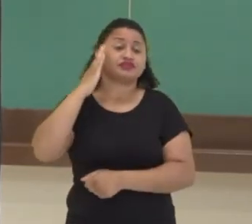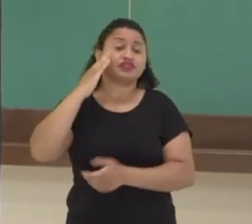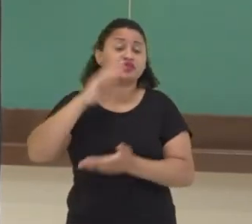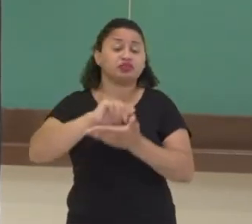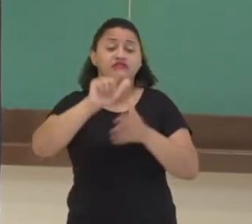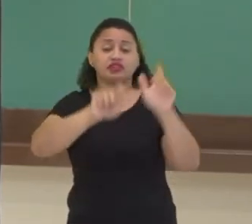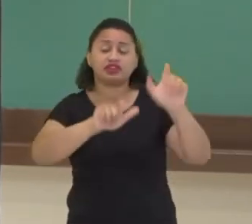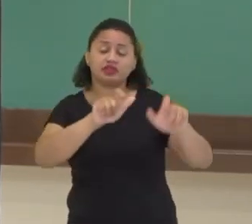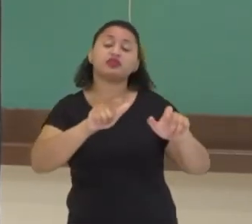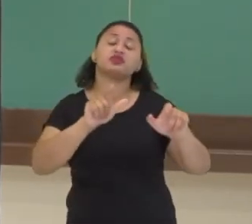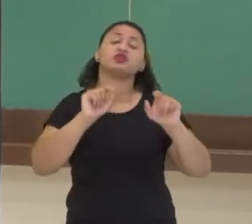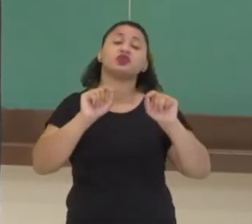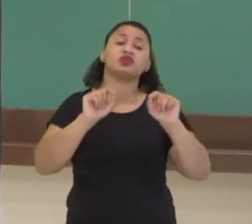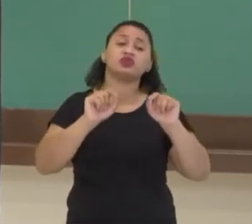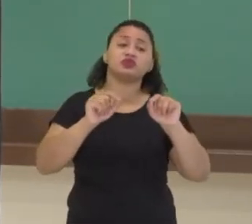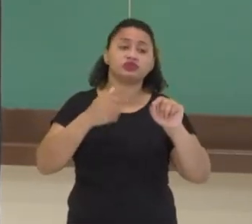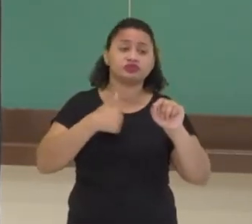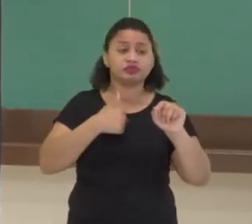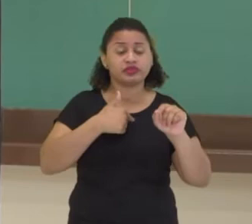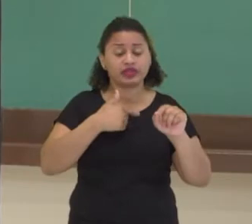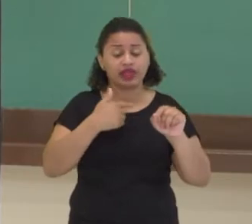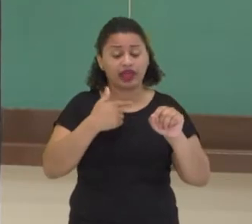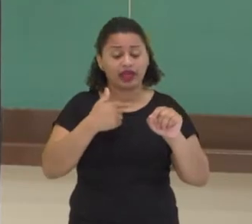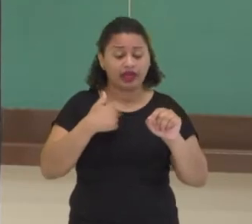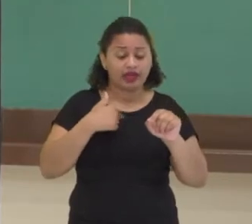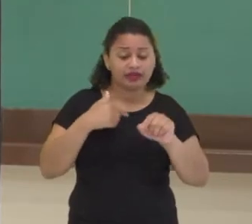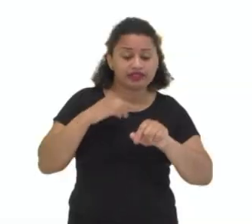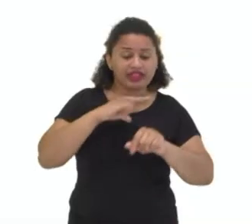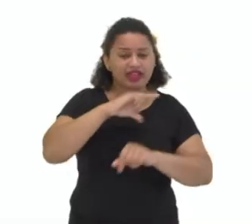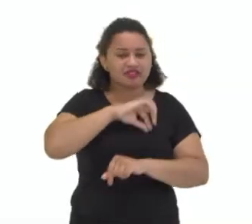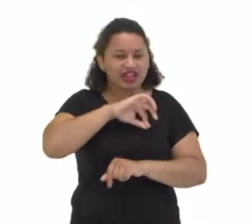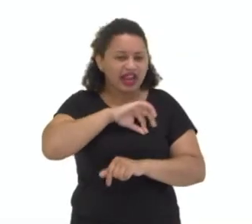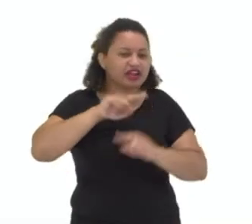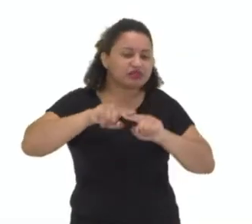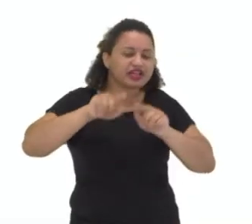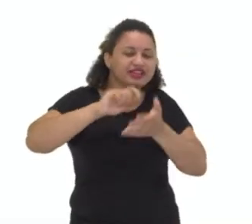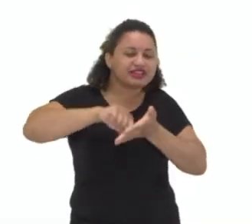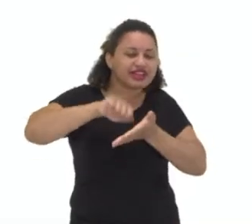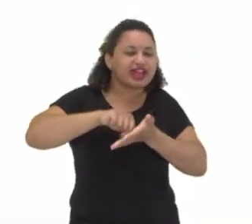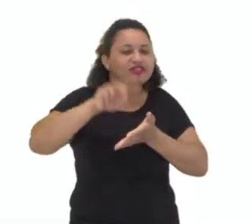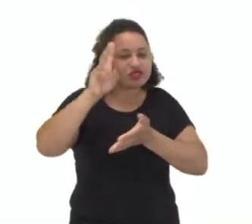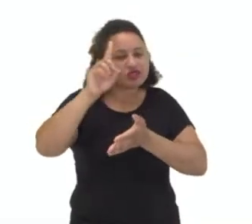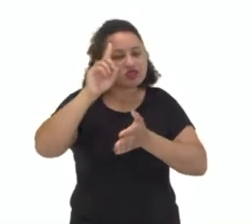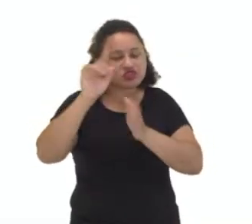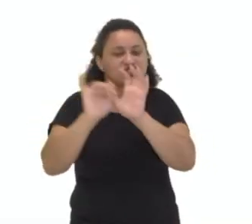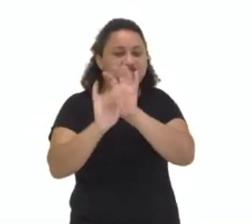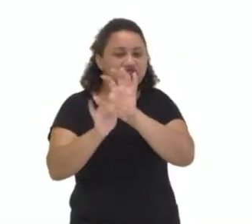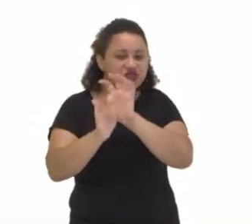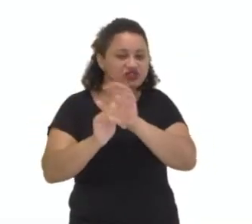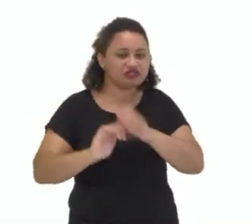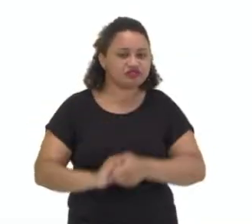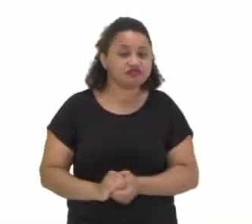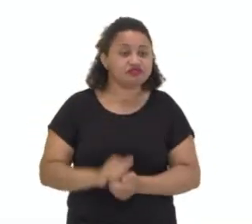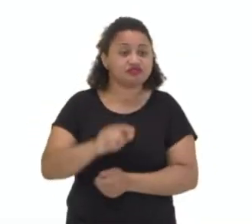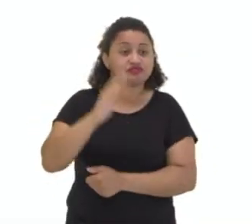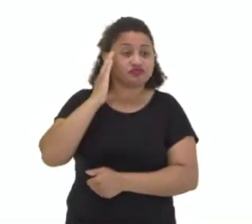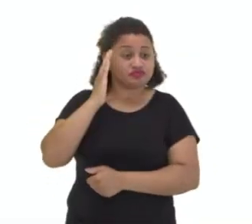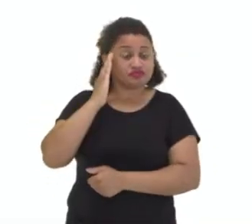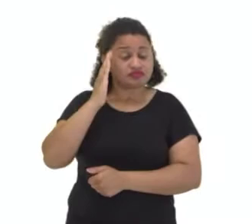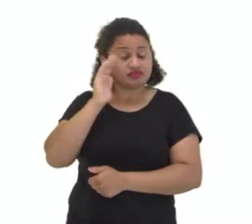da escrita diária? Sabia que um brasileiro é um dos escritores mais vendidos do